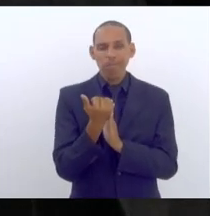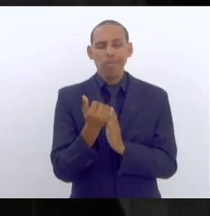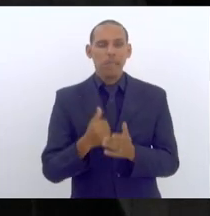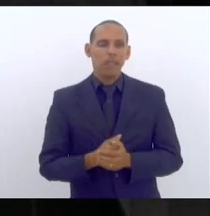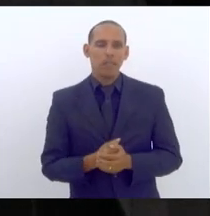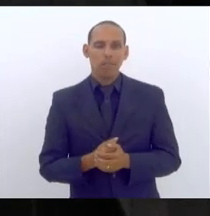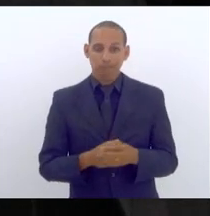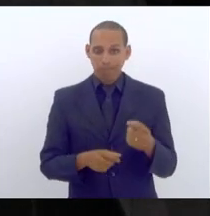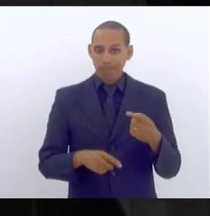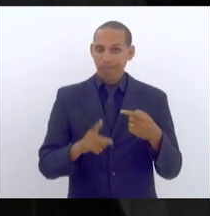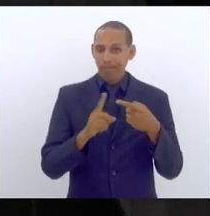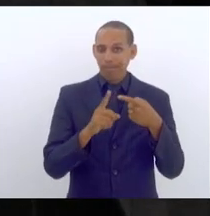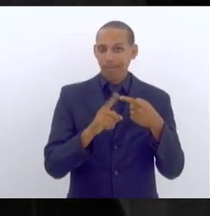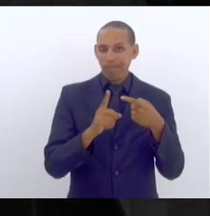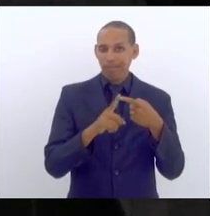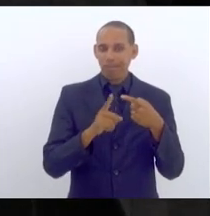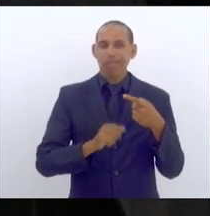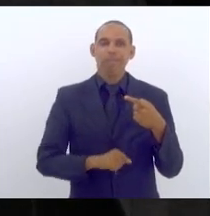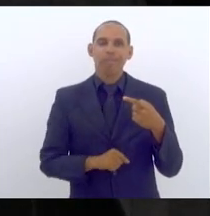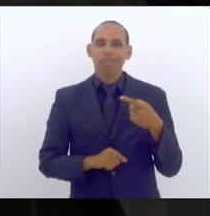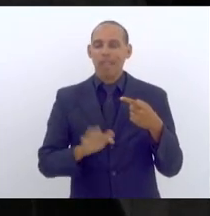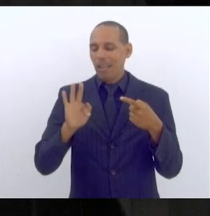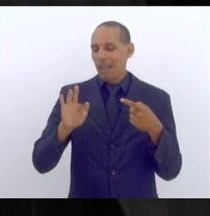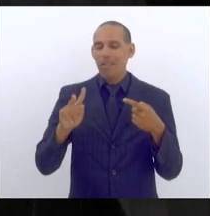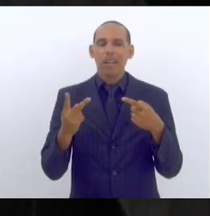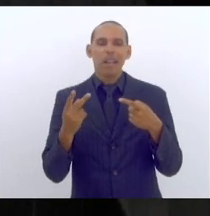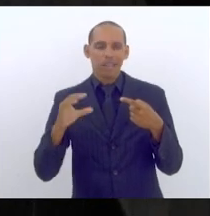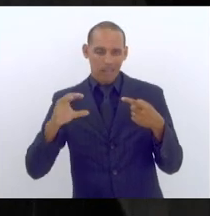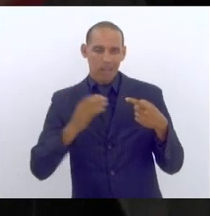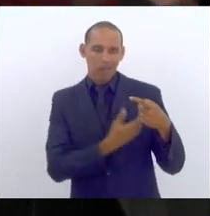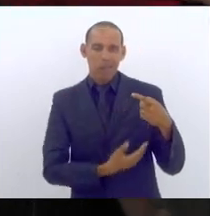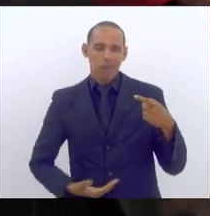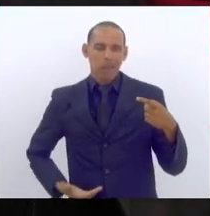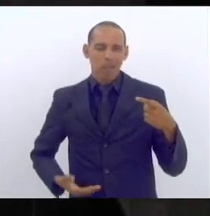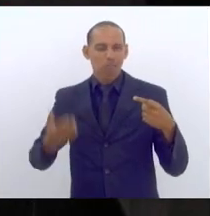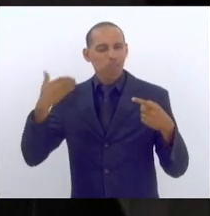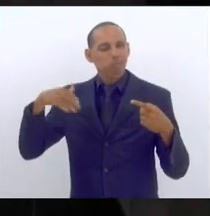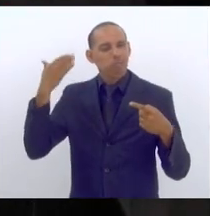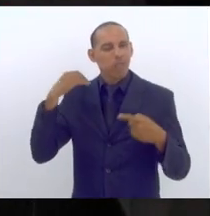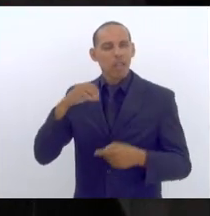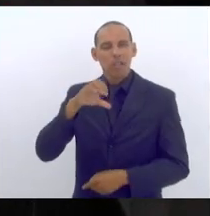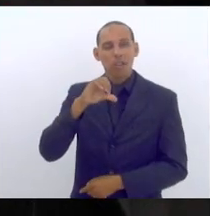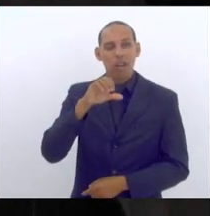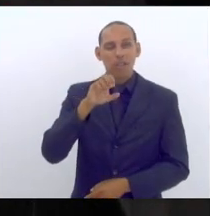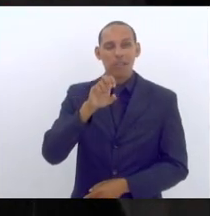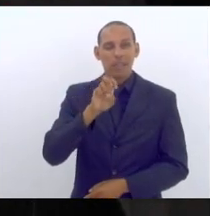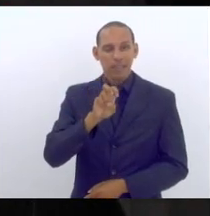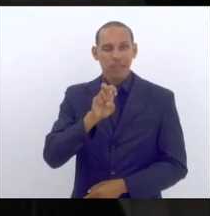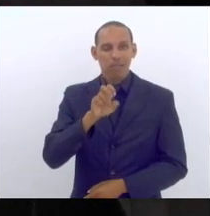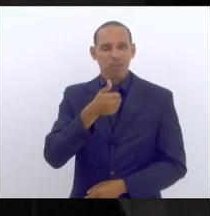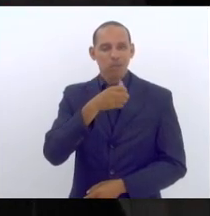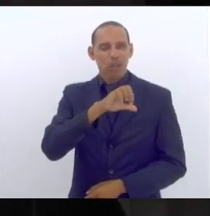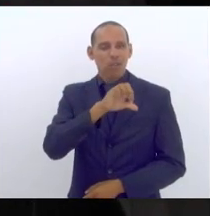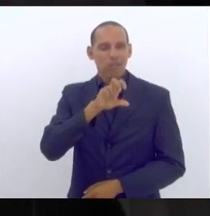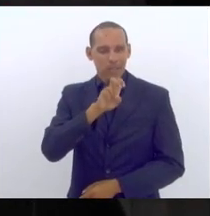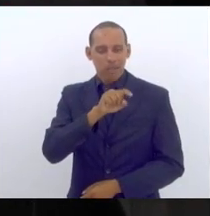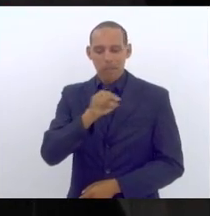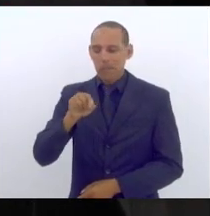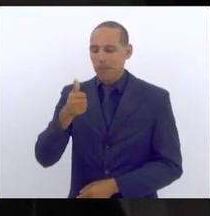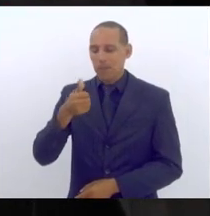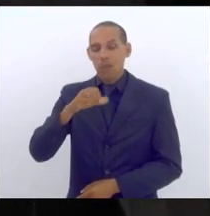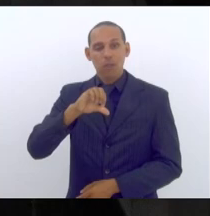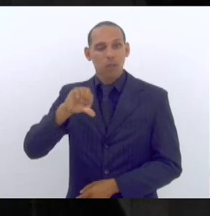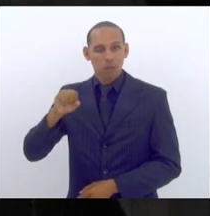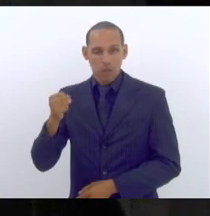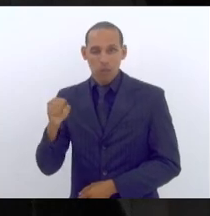no primeiro governo Fernando Henrique Cardoso 9598 o juros reais